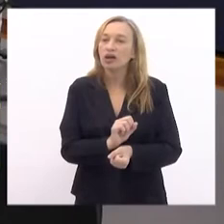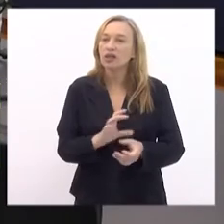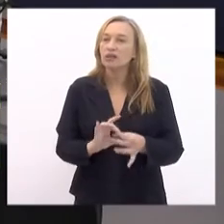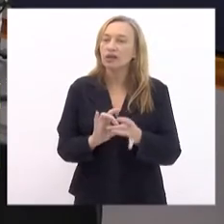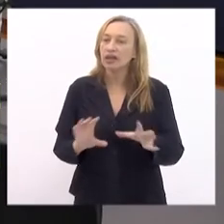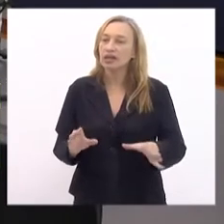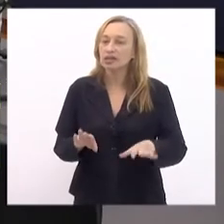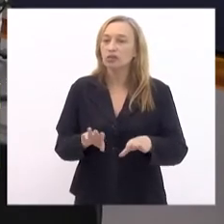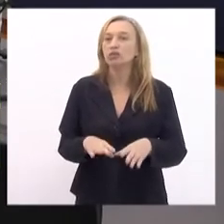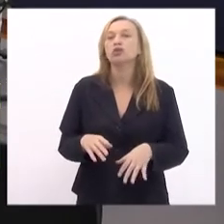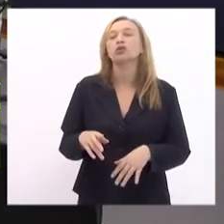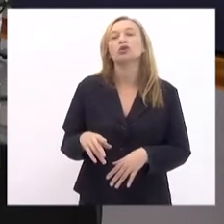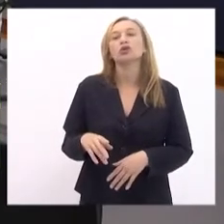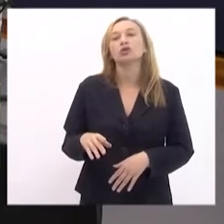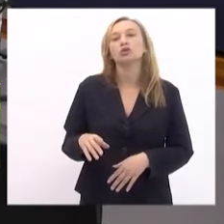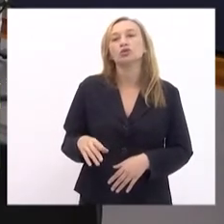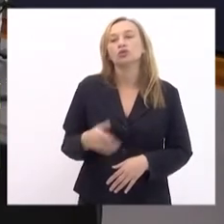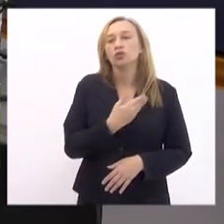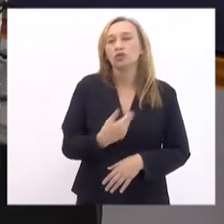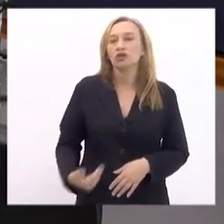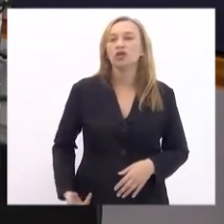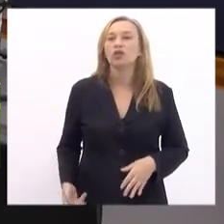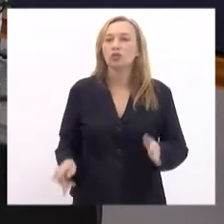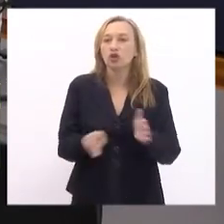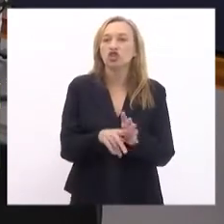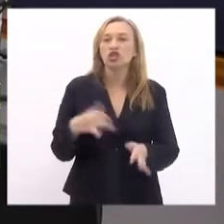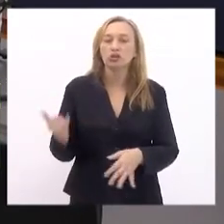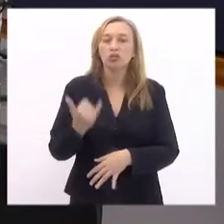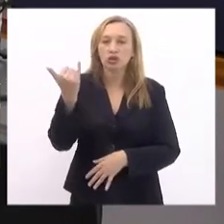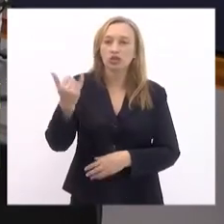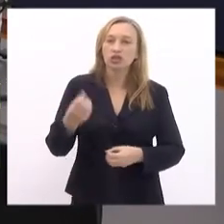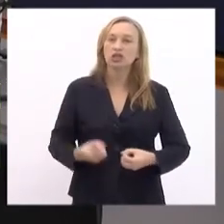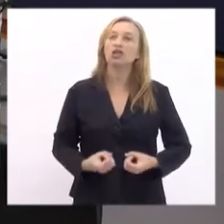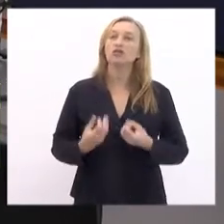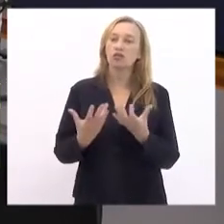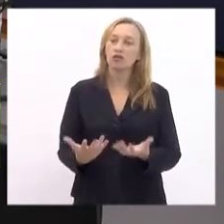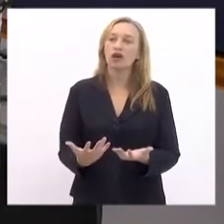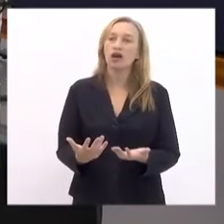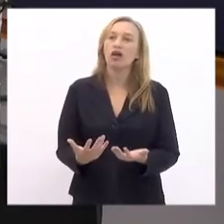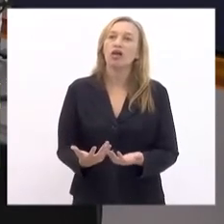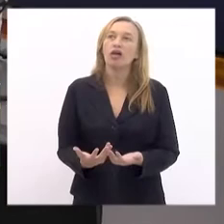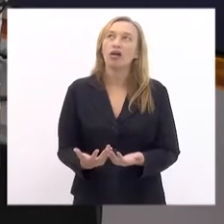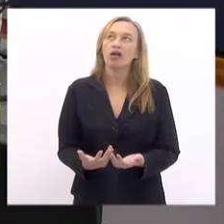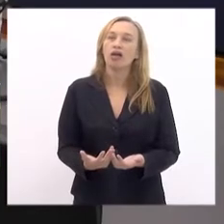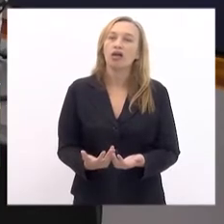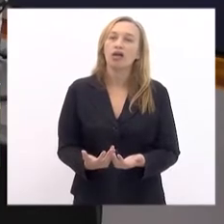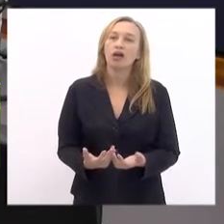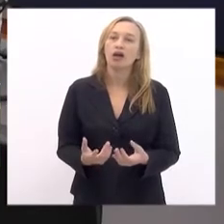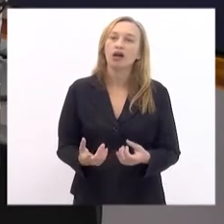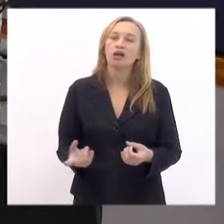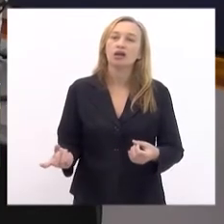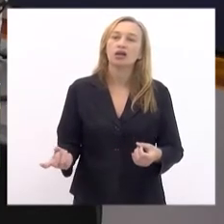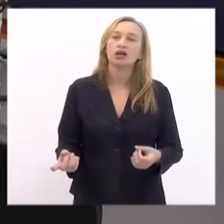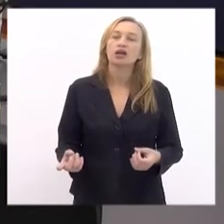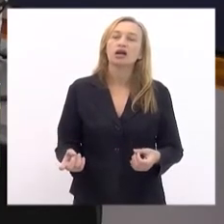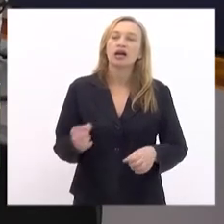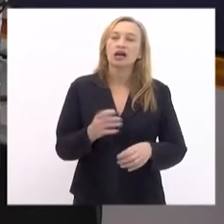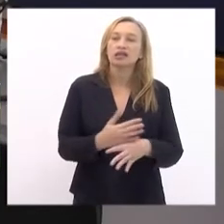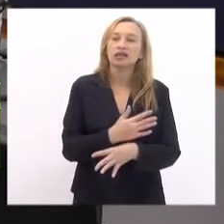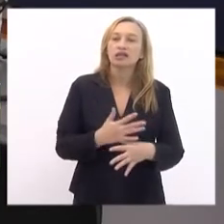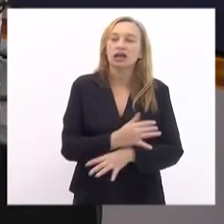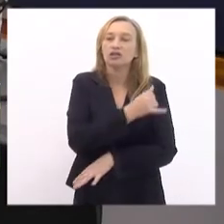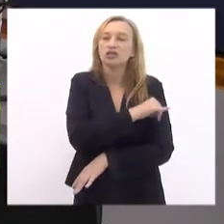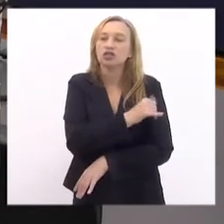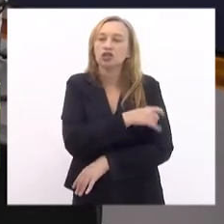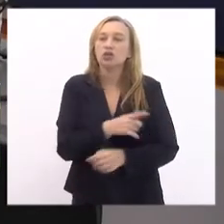governador. E é um projeto importante, não só porque pode devolver, né, a cidade do Rio de Janeiro um espaço que,